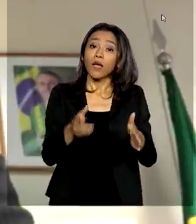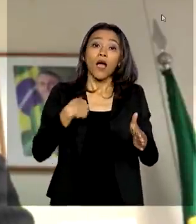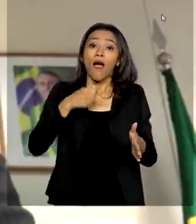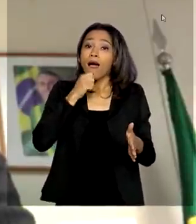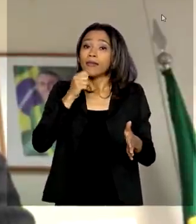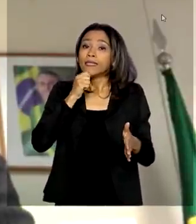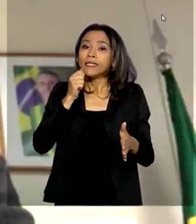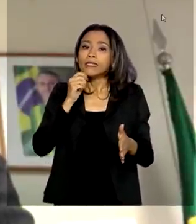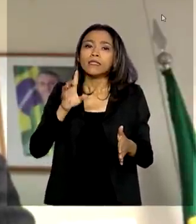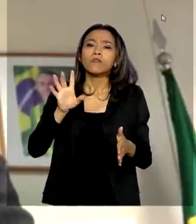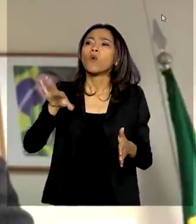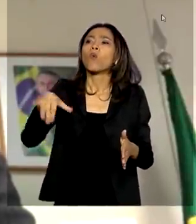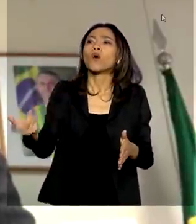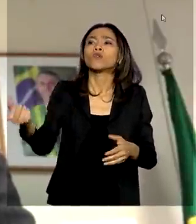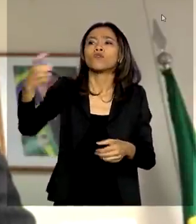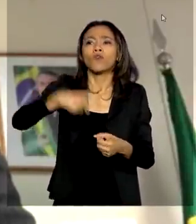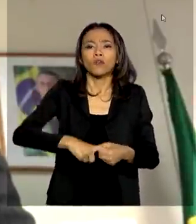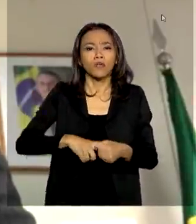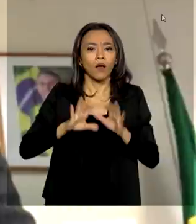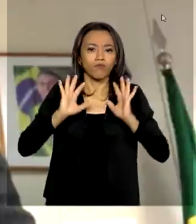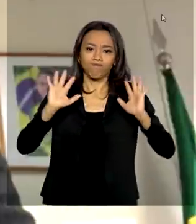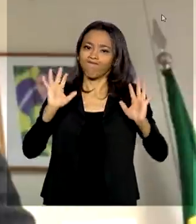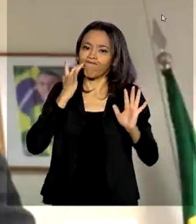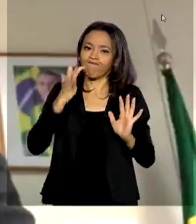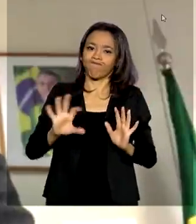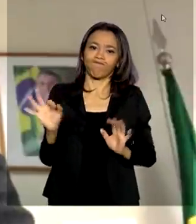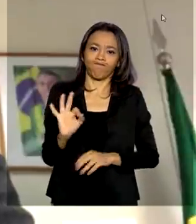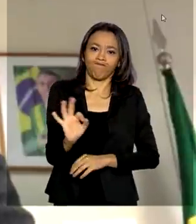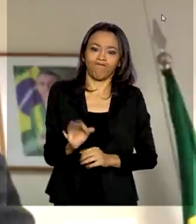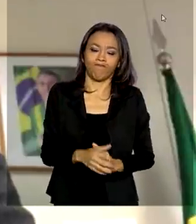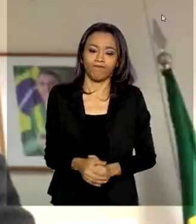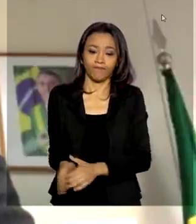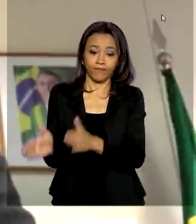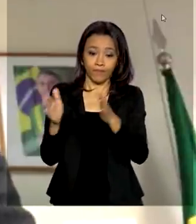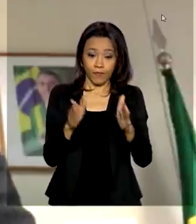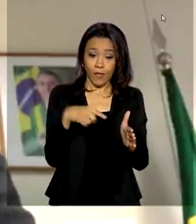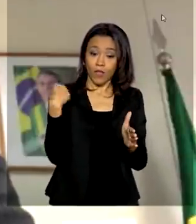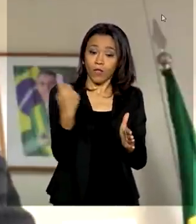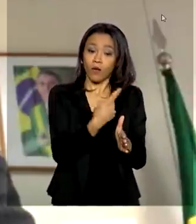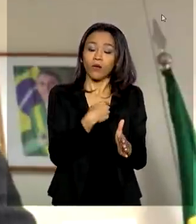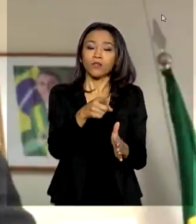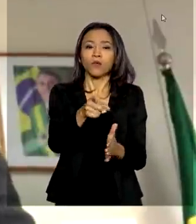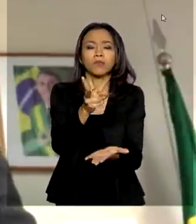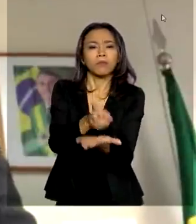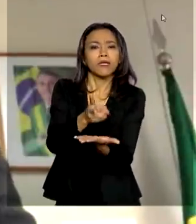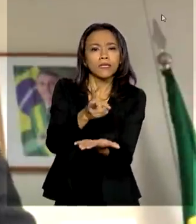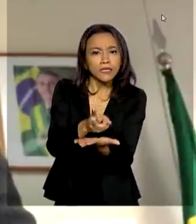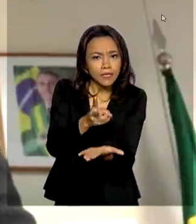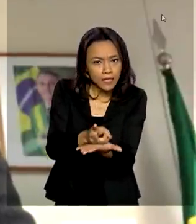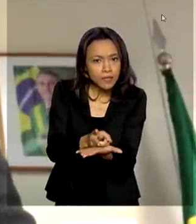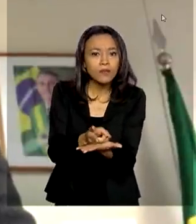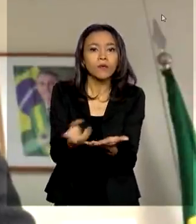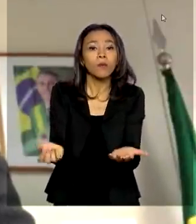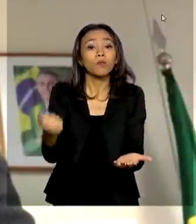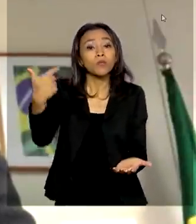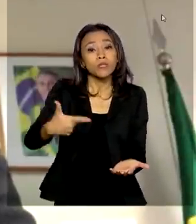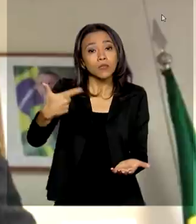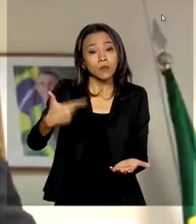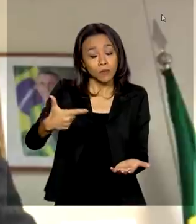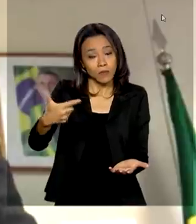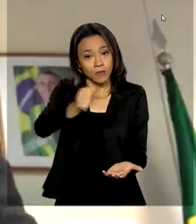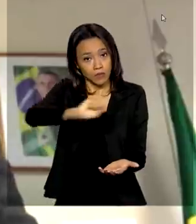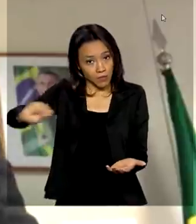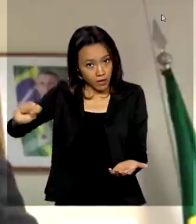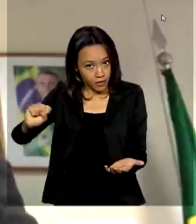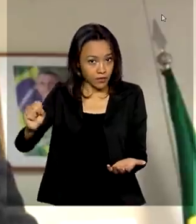não há prazo para retomada. Nós estamos mantendo o da oferta permanente para o segundo semestre, tendo em